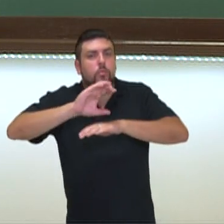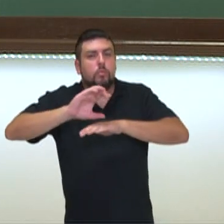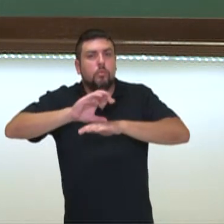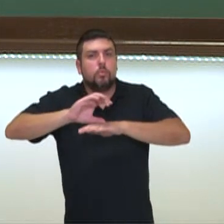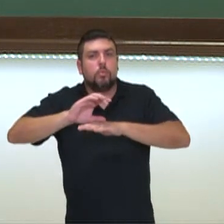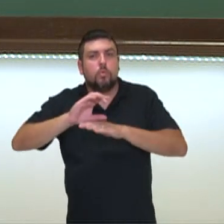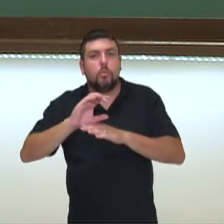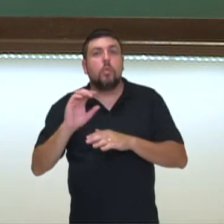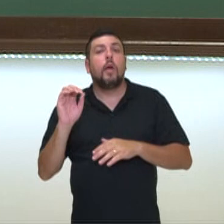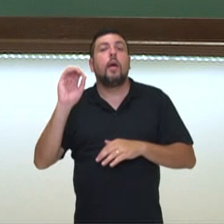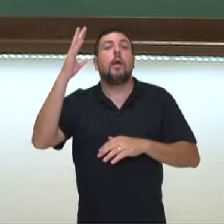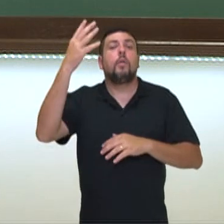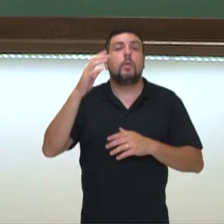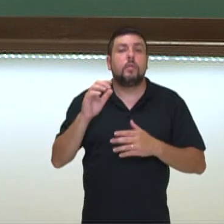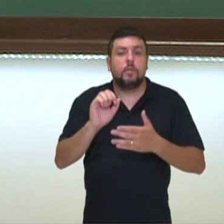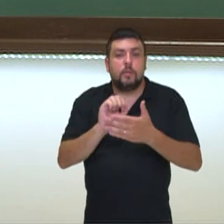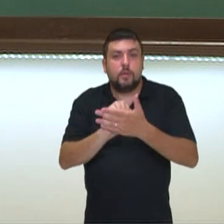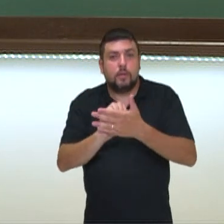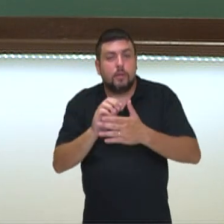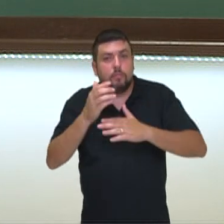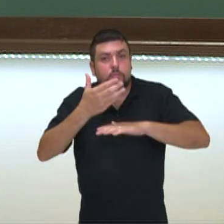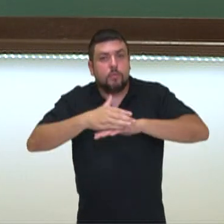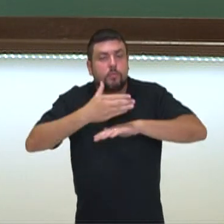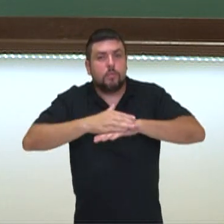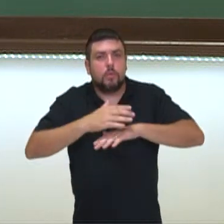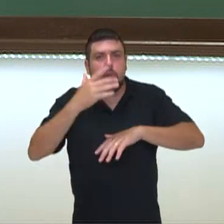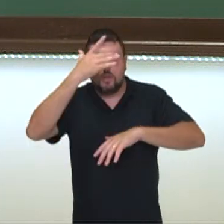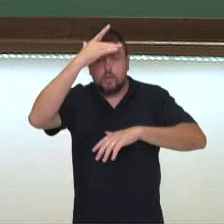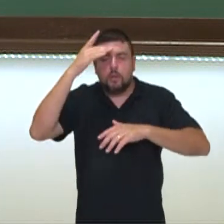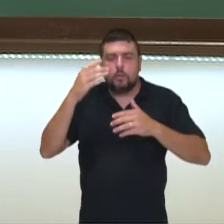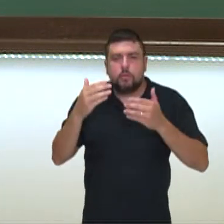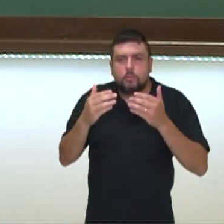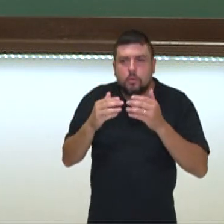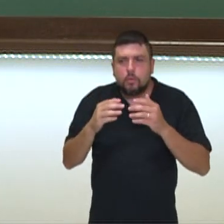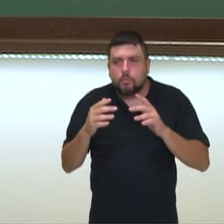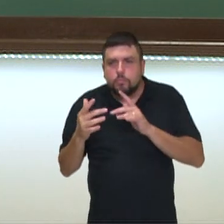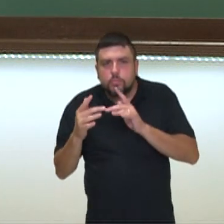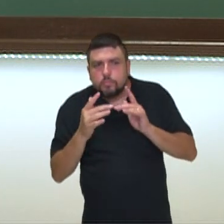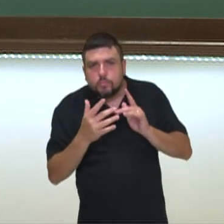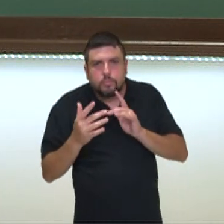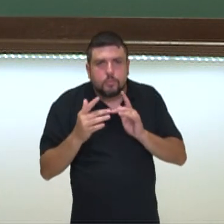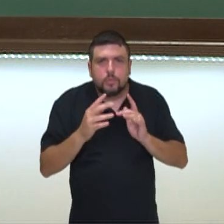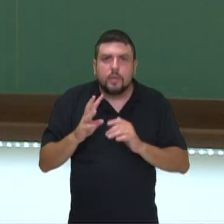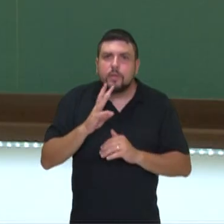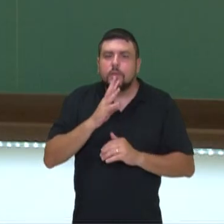essas atividades que é para quebrar o gelo, que é para as pessoas se integrarem, se conhecerem.